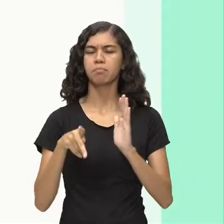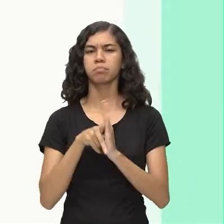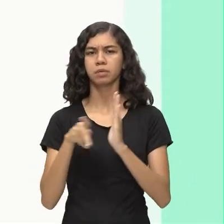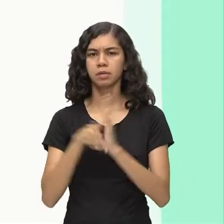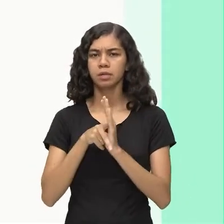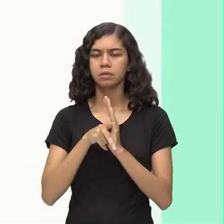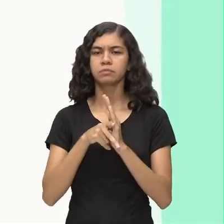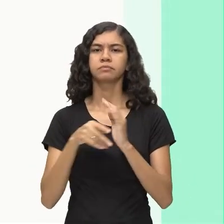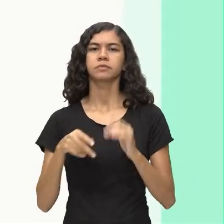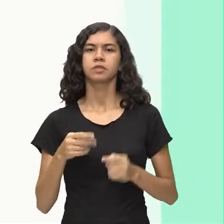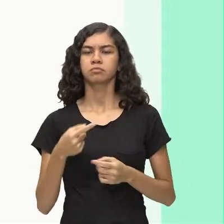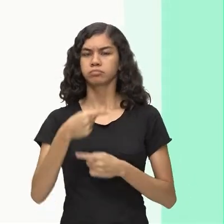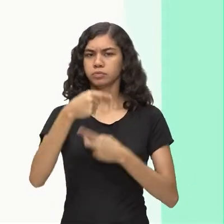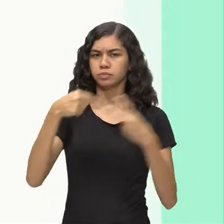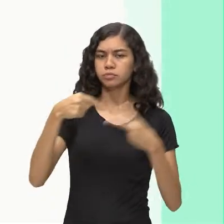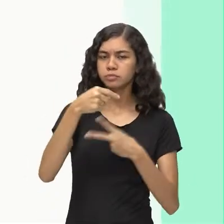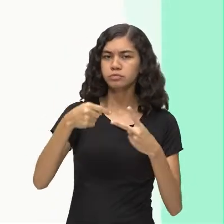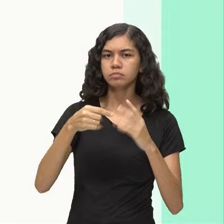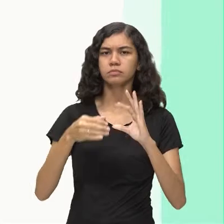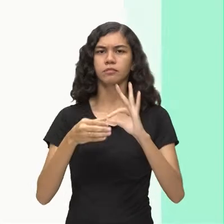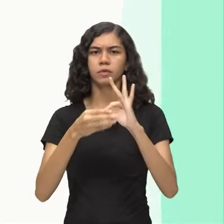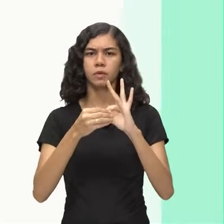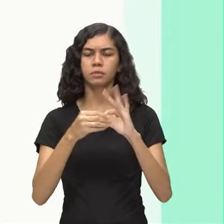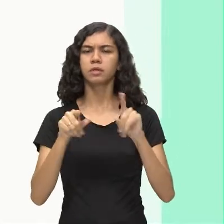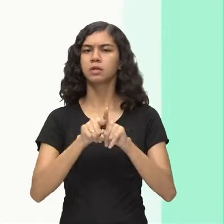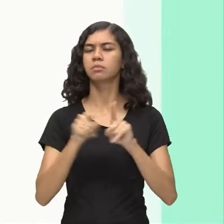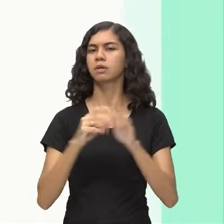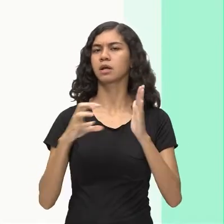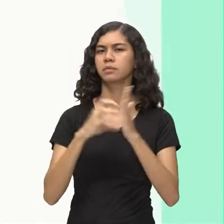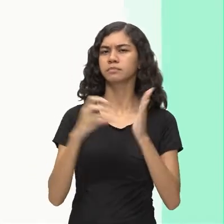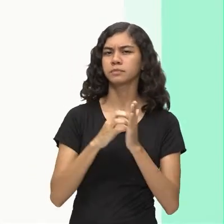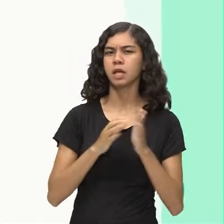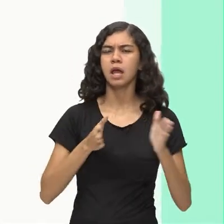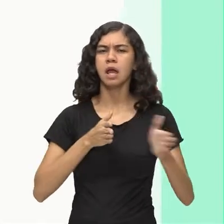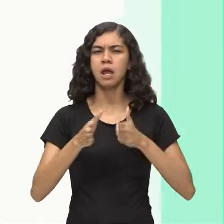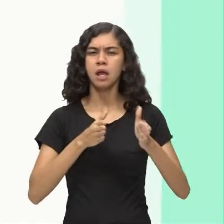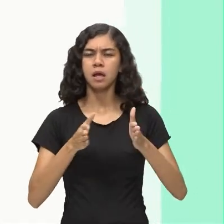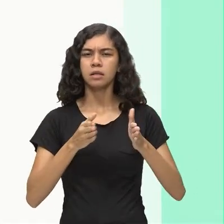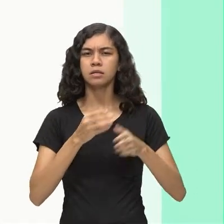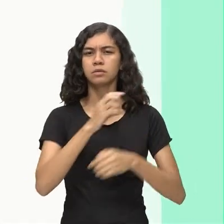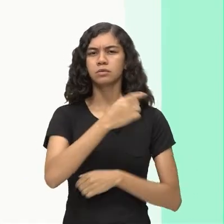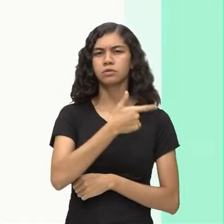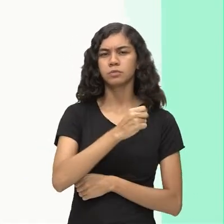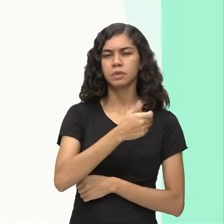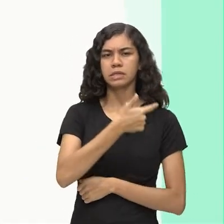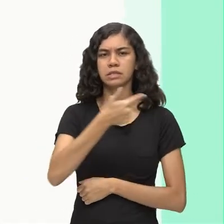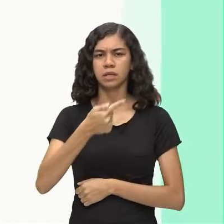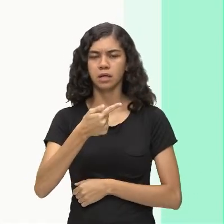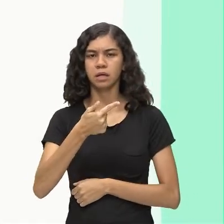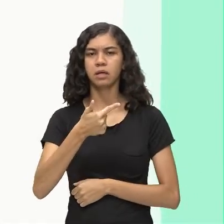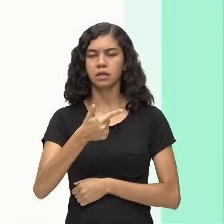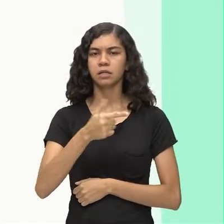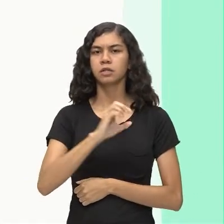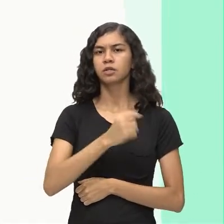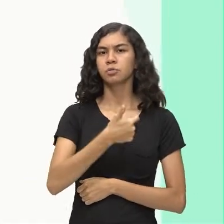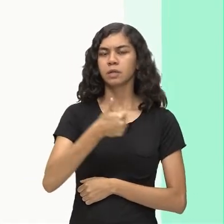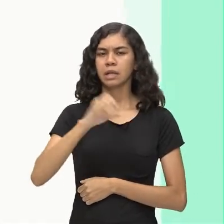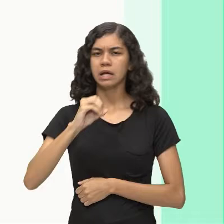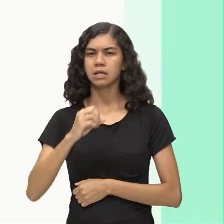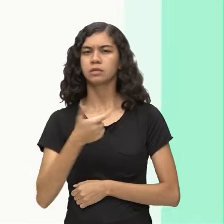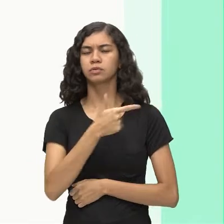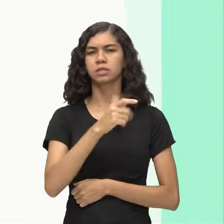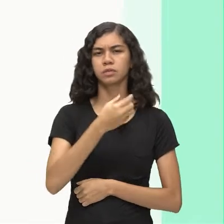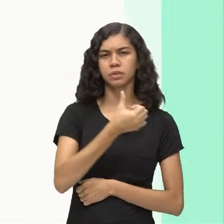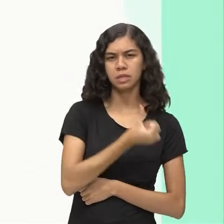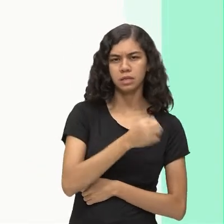AIDS. No Amazonas a gente tem aí entre 2007 e 2010 foram registrados 286 casos.